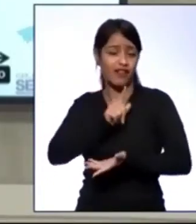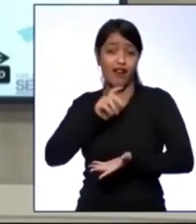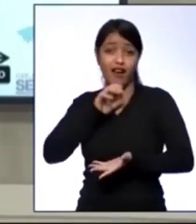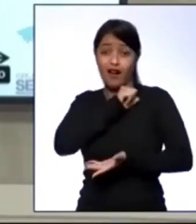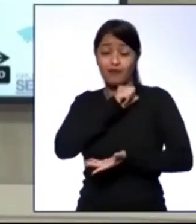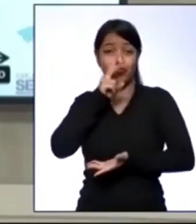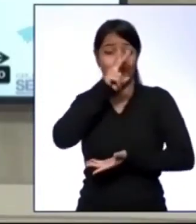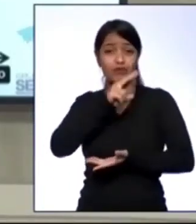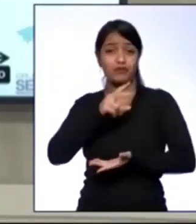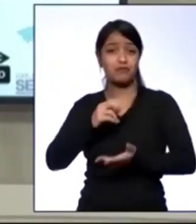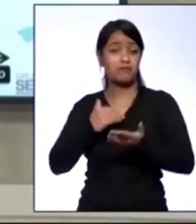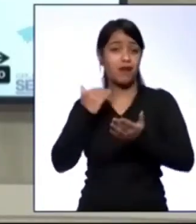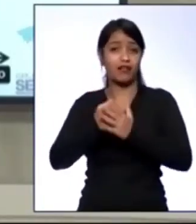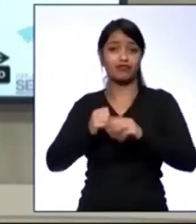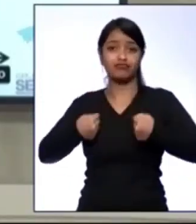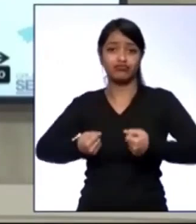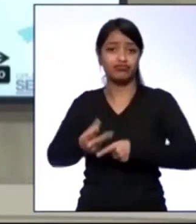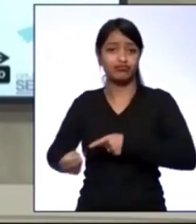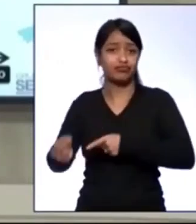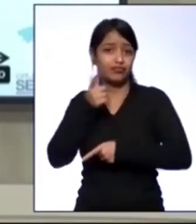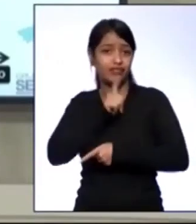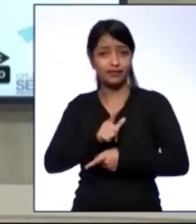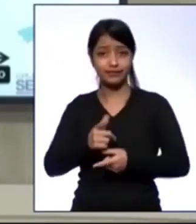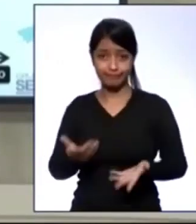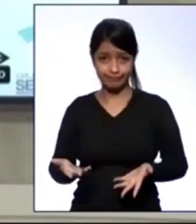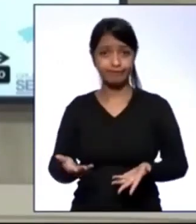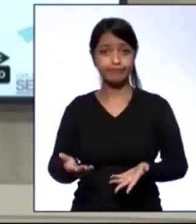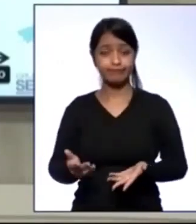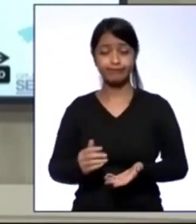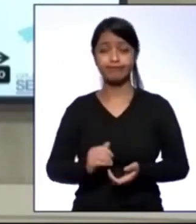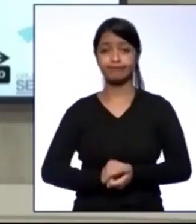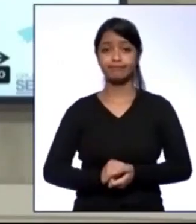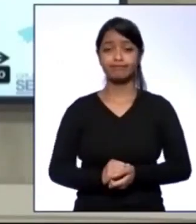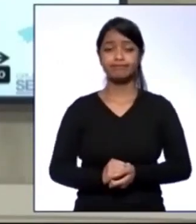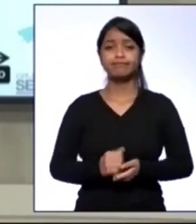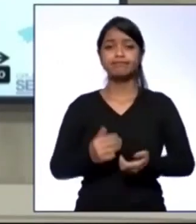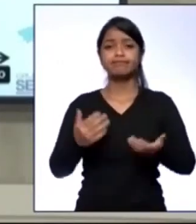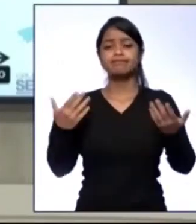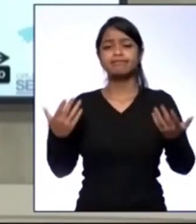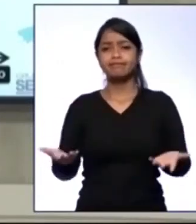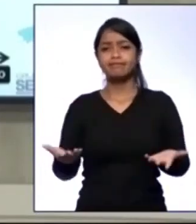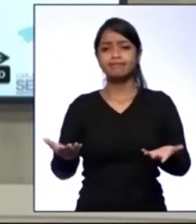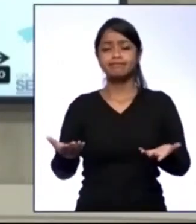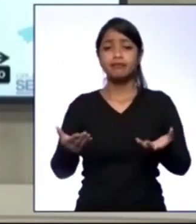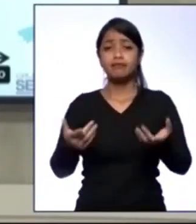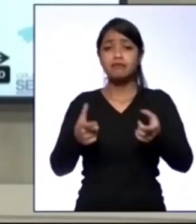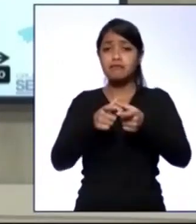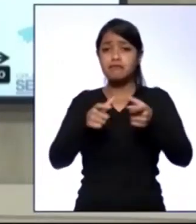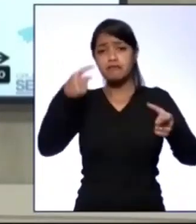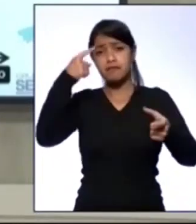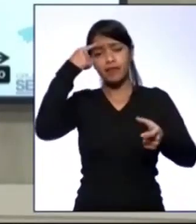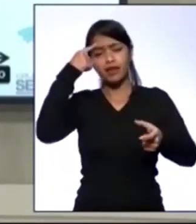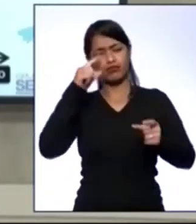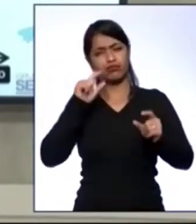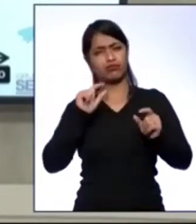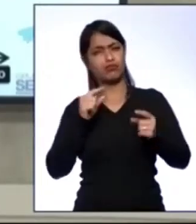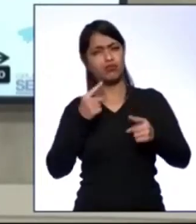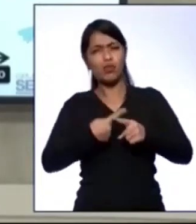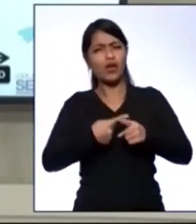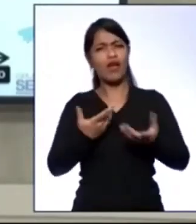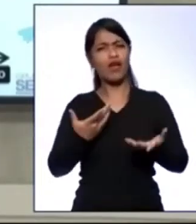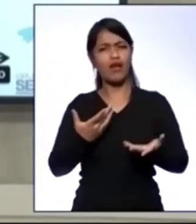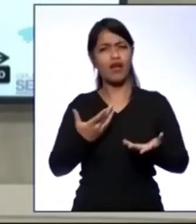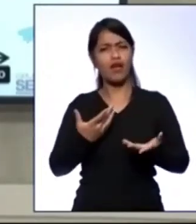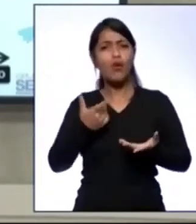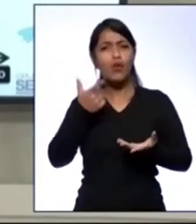Muito mais rápida e muito mais intensa. A pergunta que normalmente se faz é, por quê?